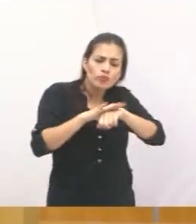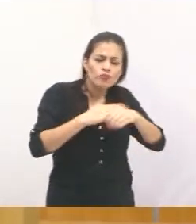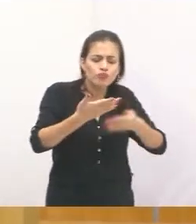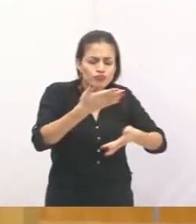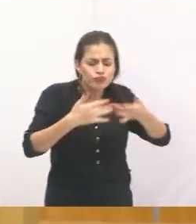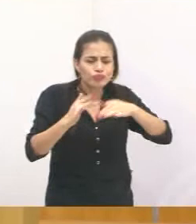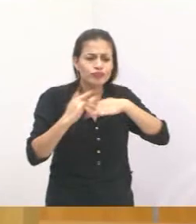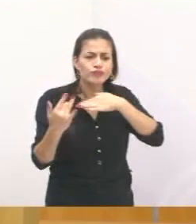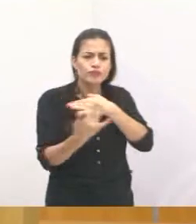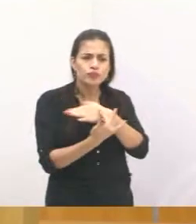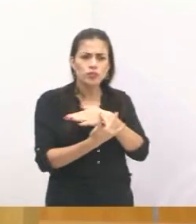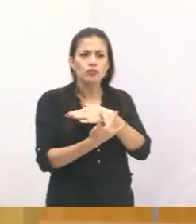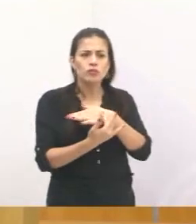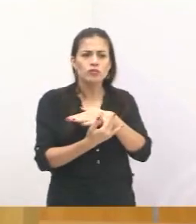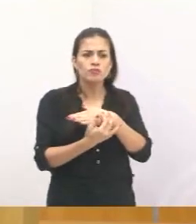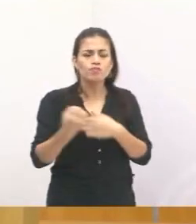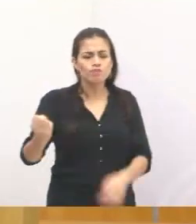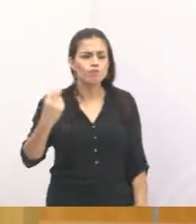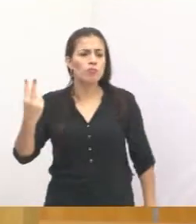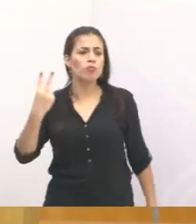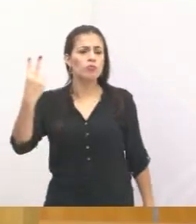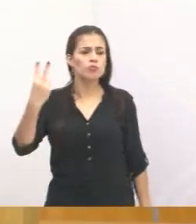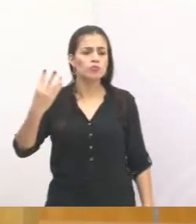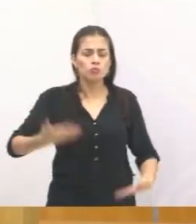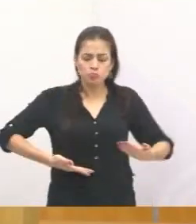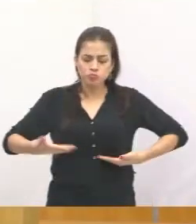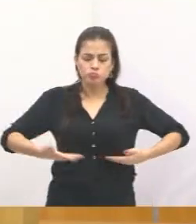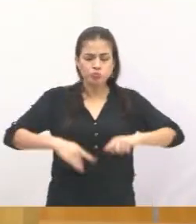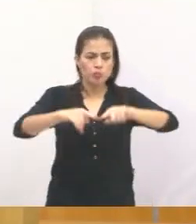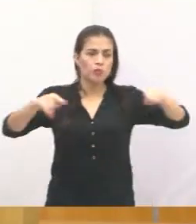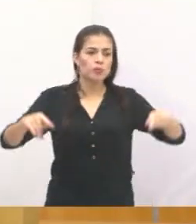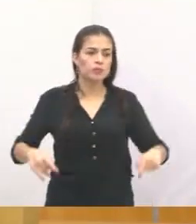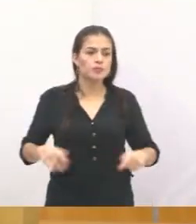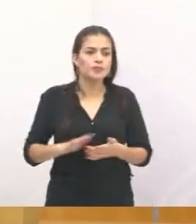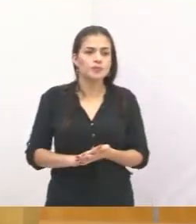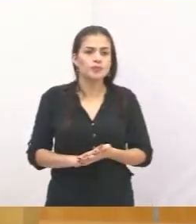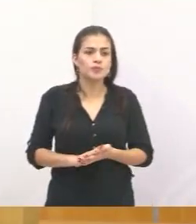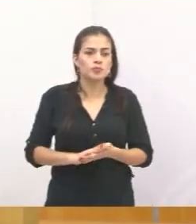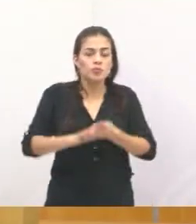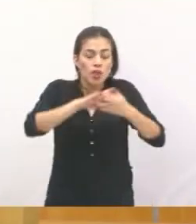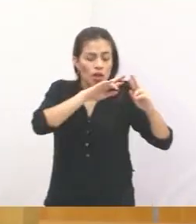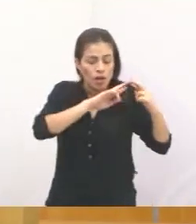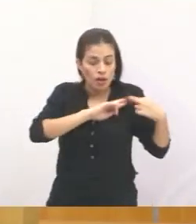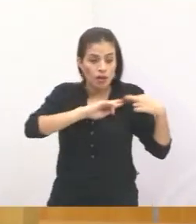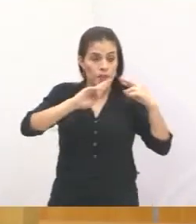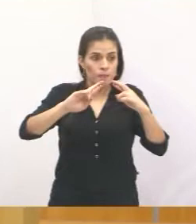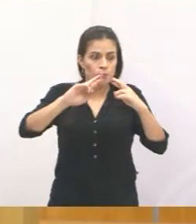valorização do servidor público e a responsabilidade com o tema da Previdência.